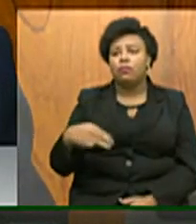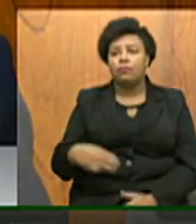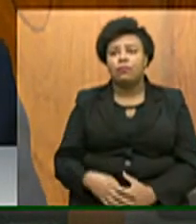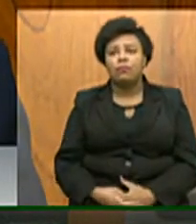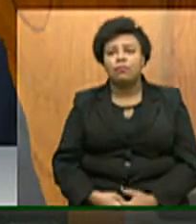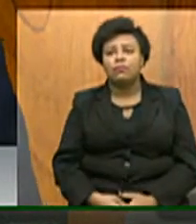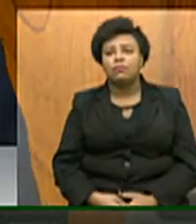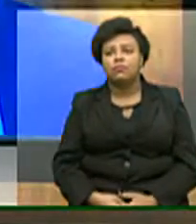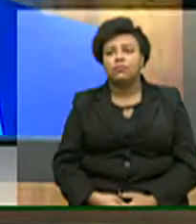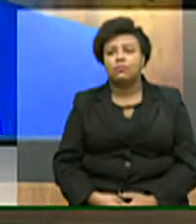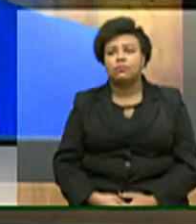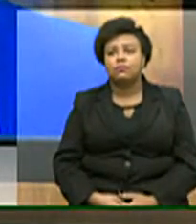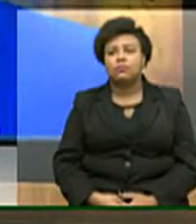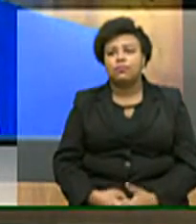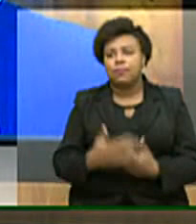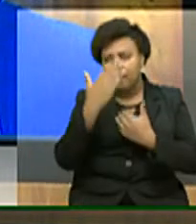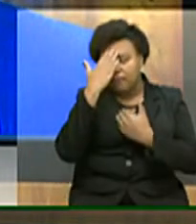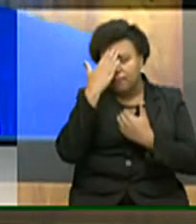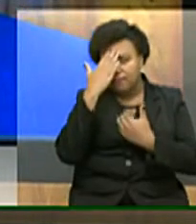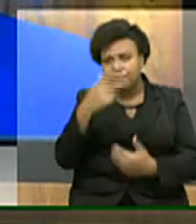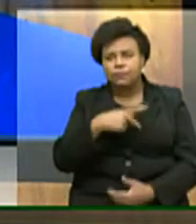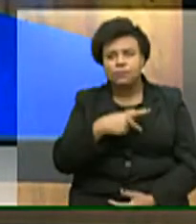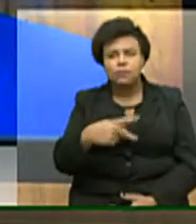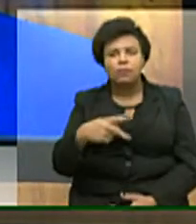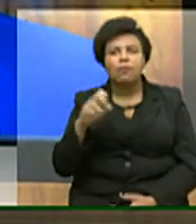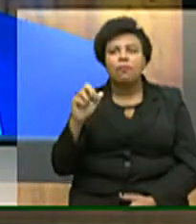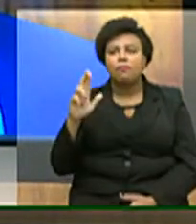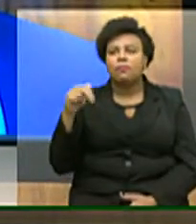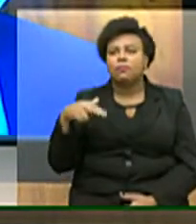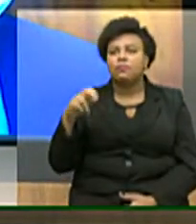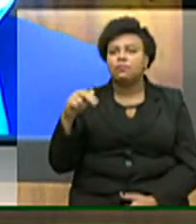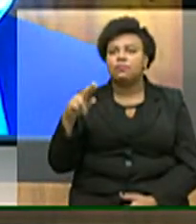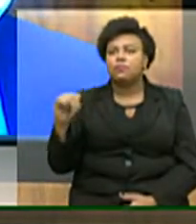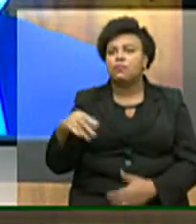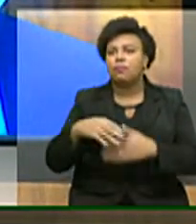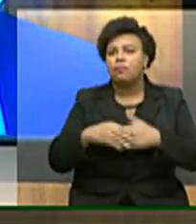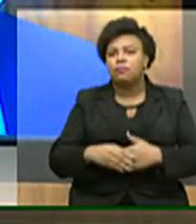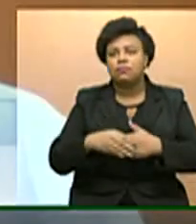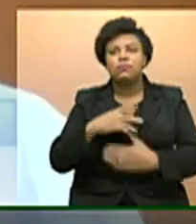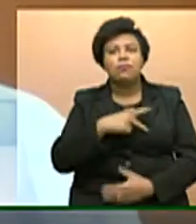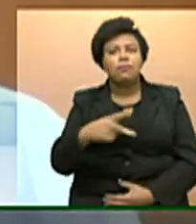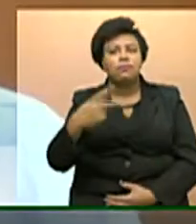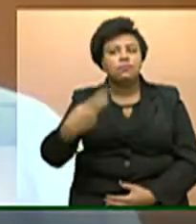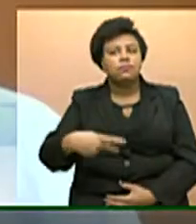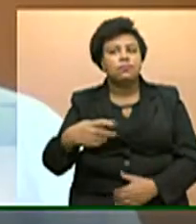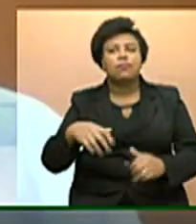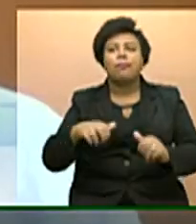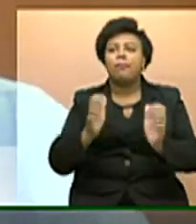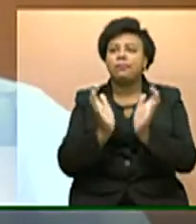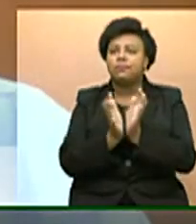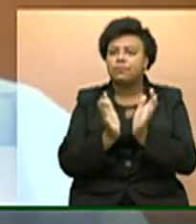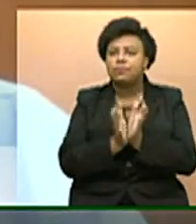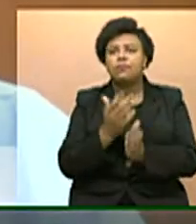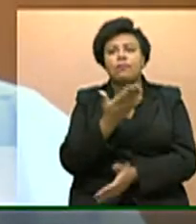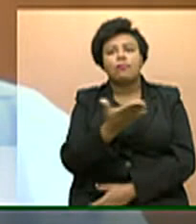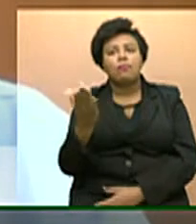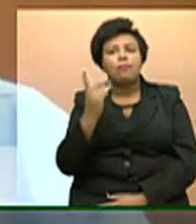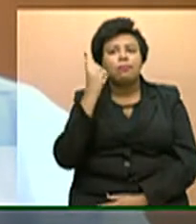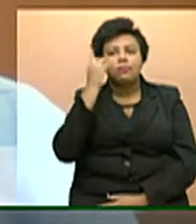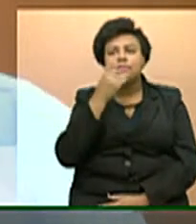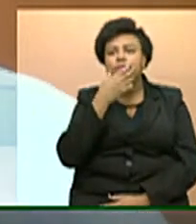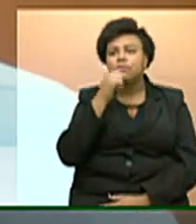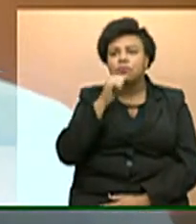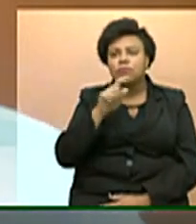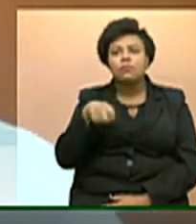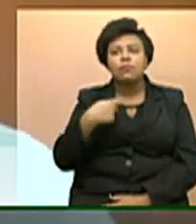3 minutos. Obrigado, presidente Hernani Polo, a quem eu saúdo, nosso presidente da casa, colegas deputados, deputadas, a